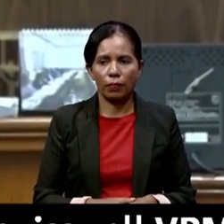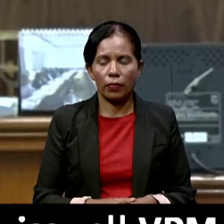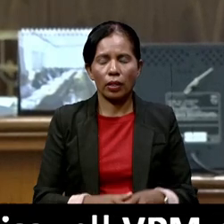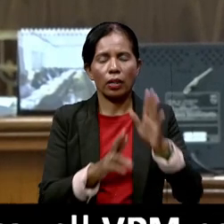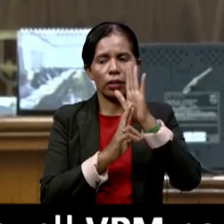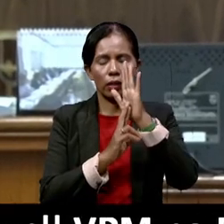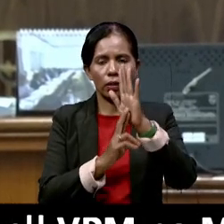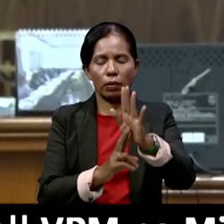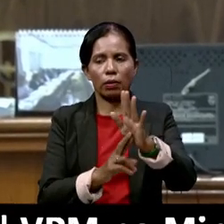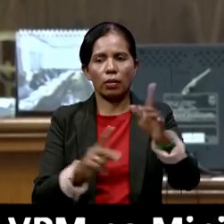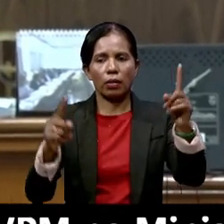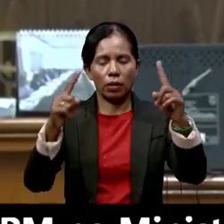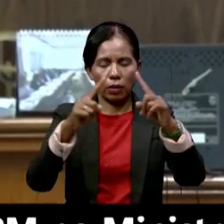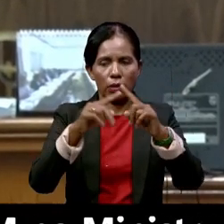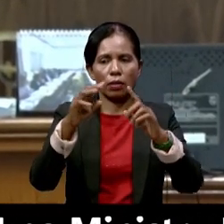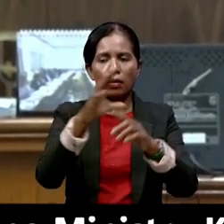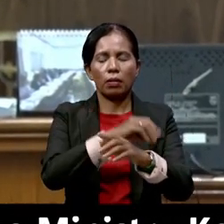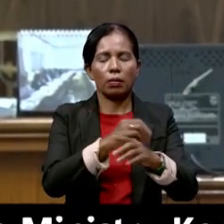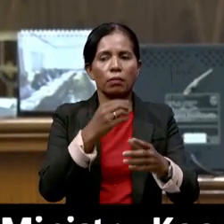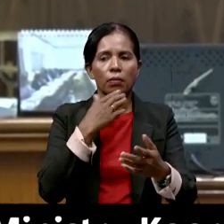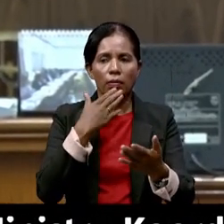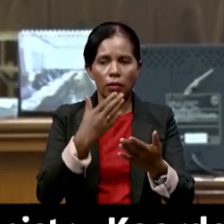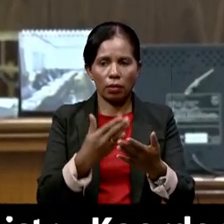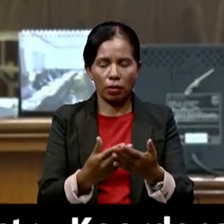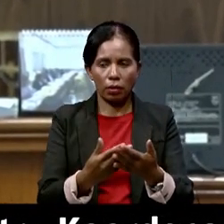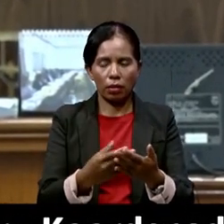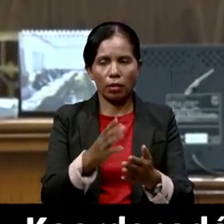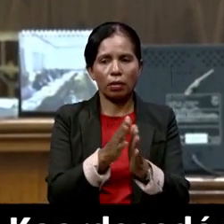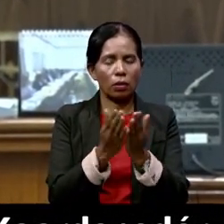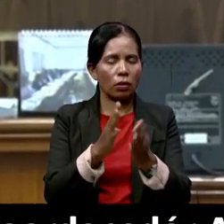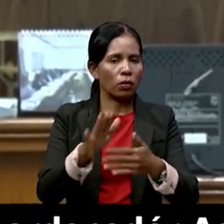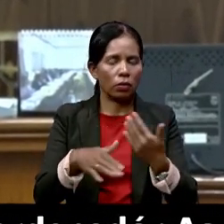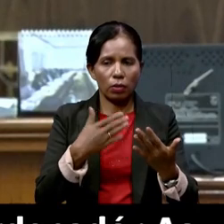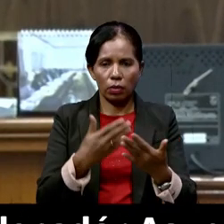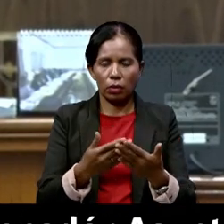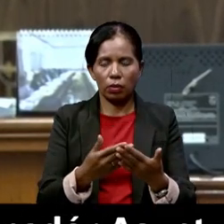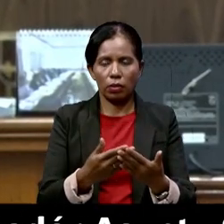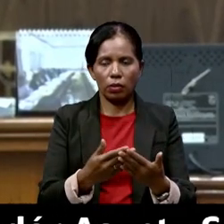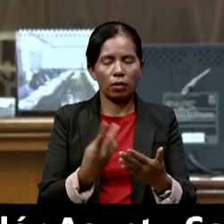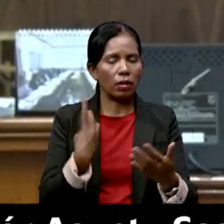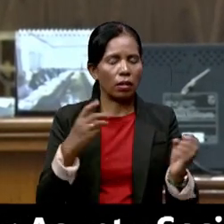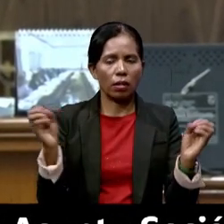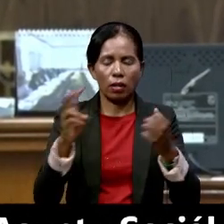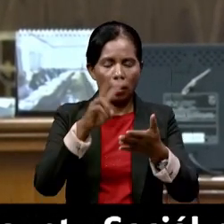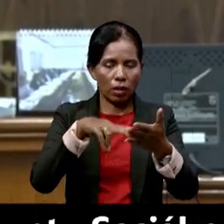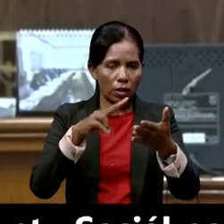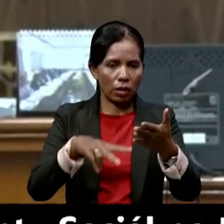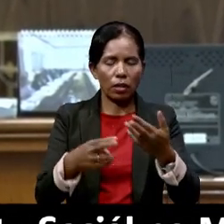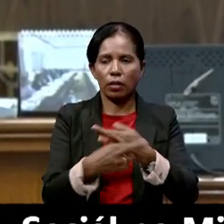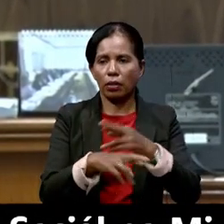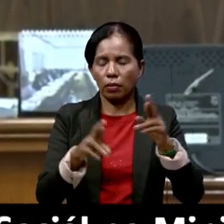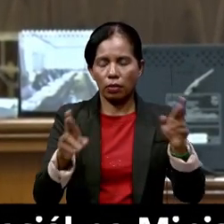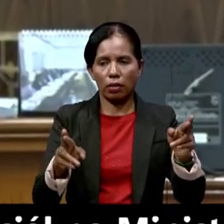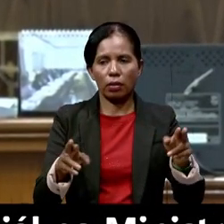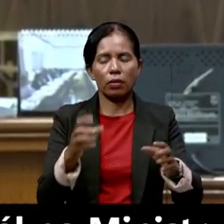Relatório da Sua Excelência está na biblioteca. Toda a gente pode ir lá ler. Nebe resultado ia lá ia no fim do